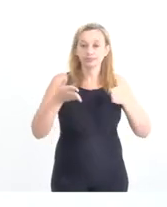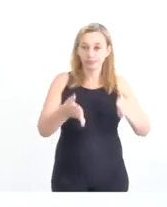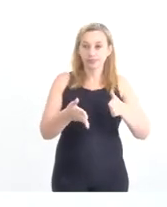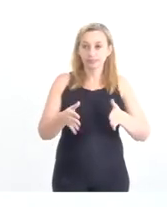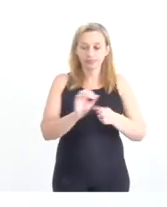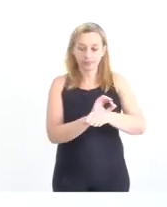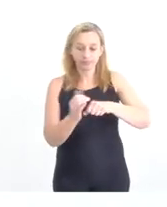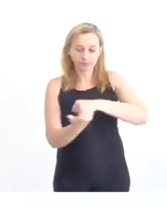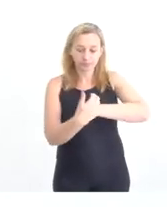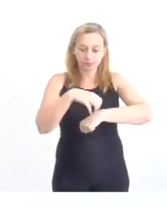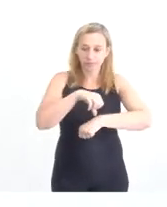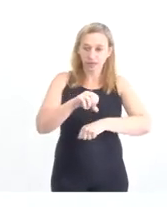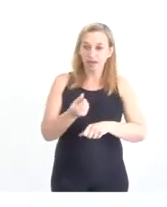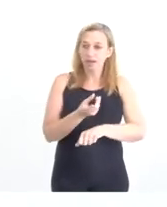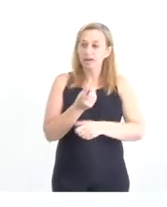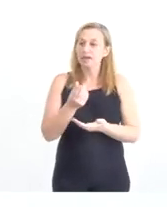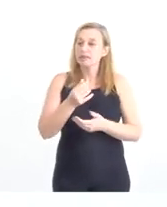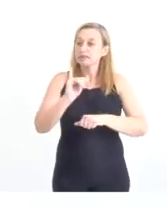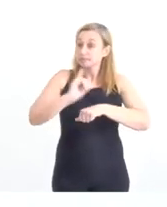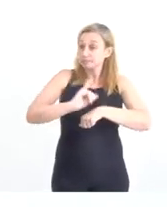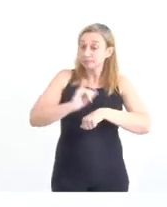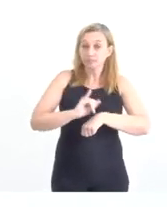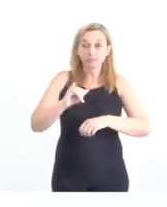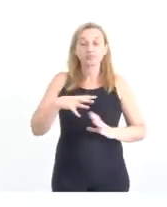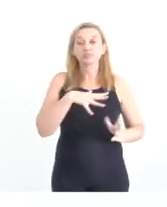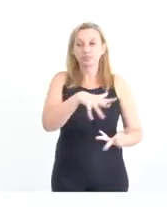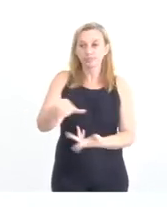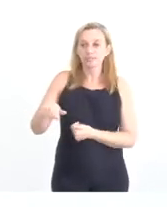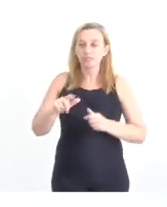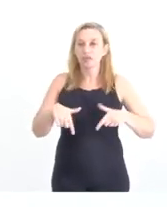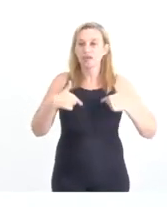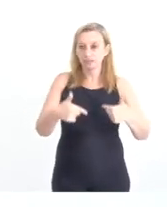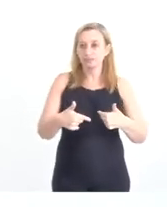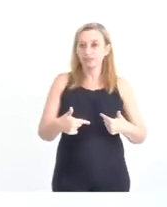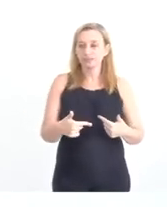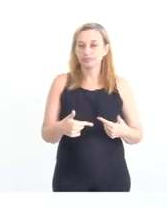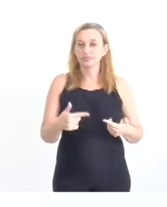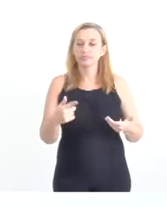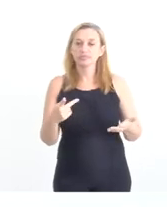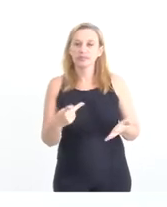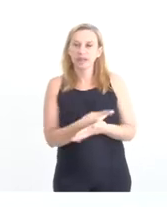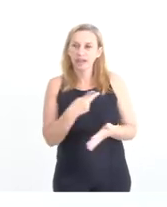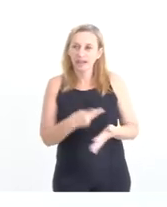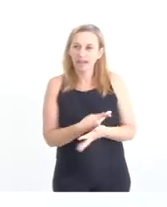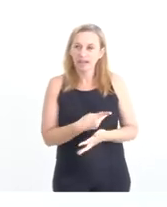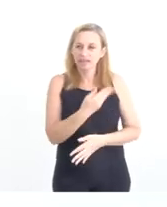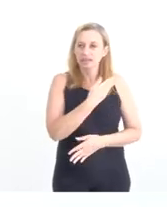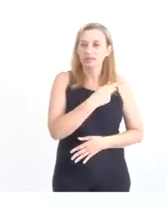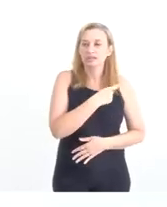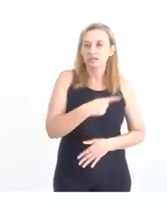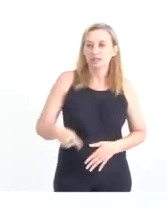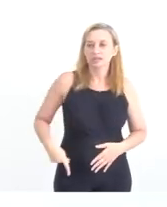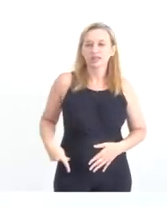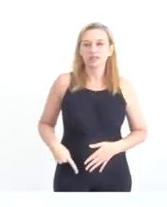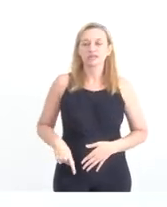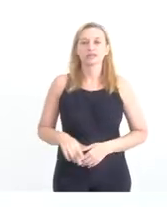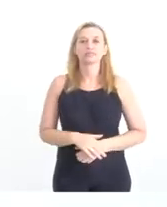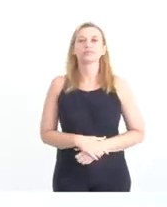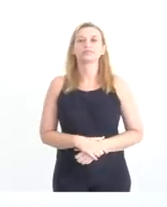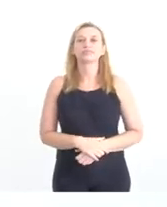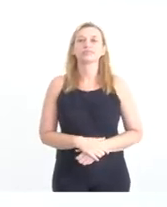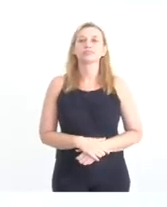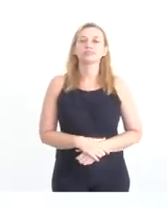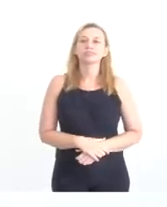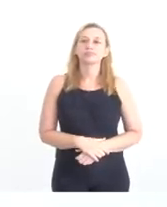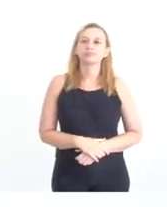pandemia capital mundial da pandemia em função da atitude criminosa e genocida do presidente da república e seus asseclas